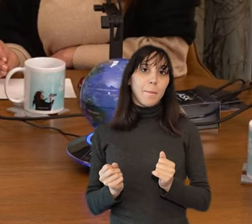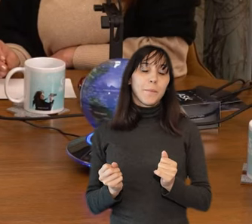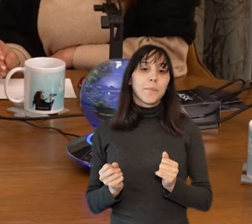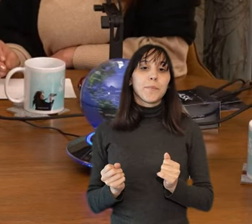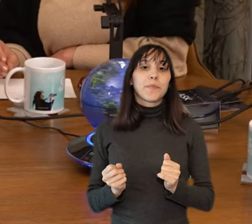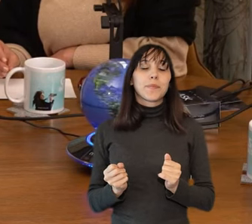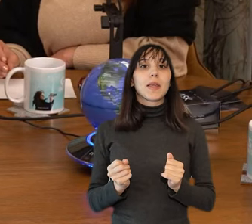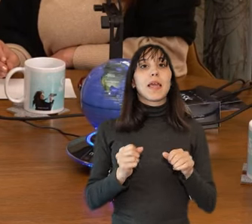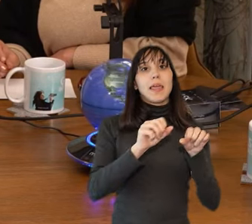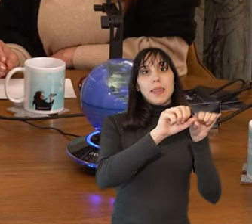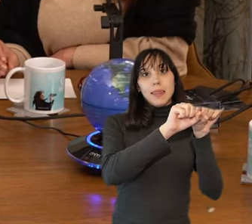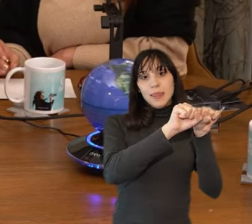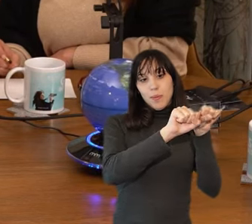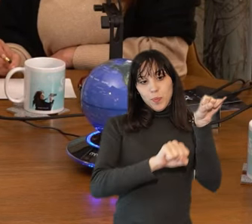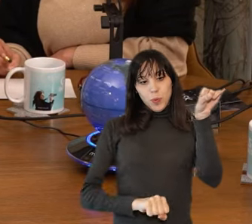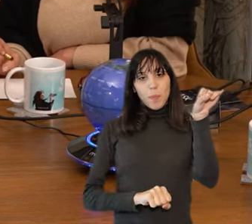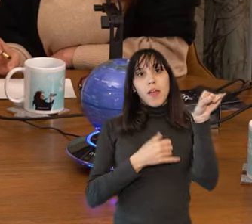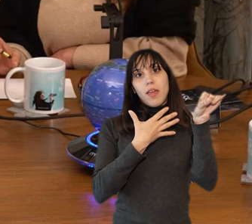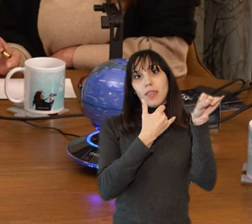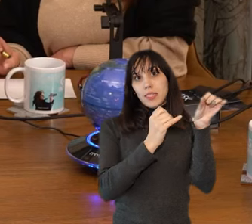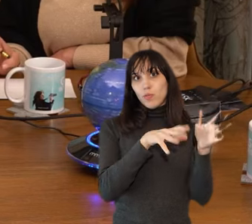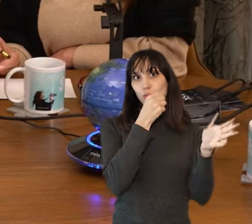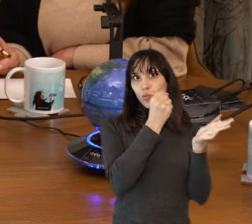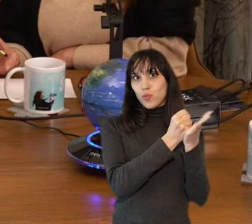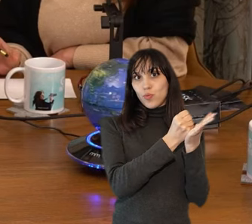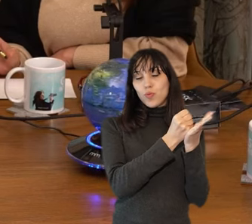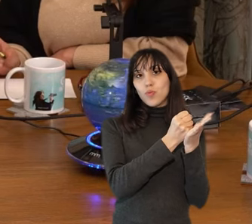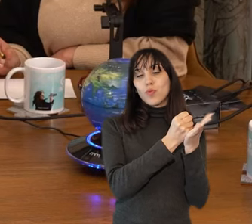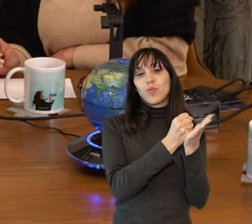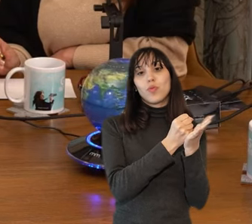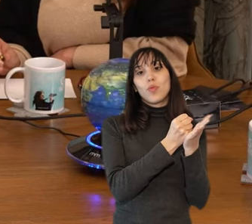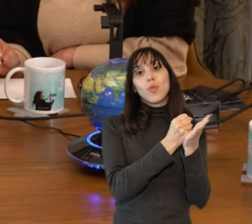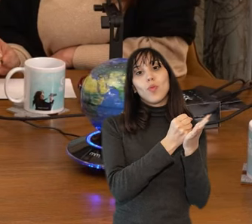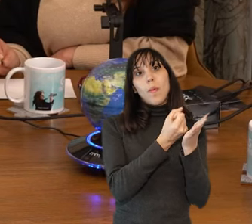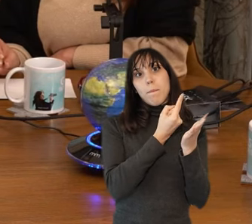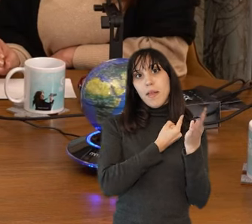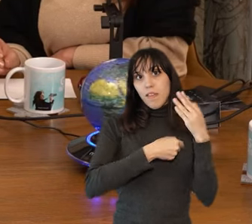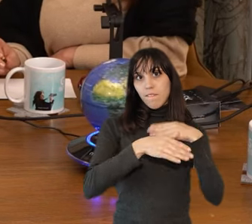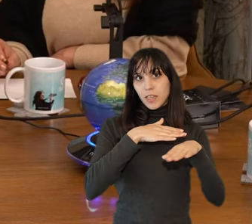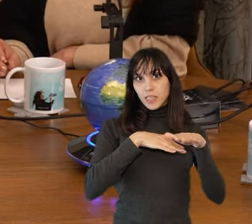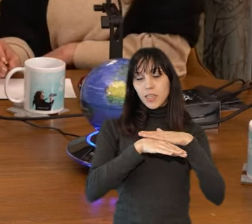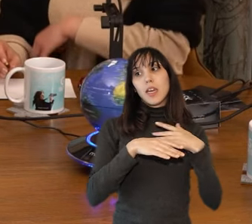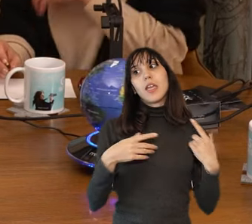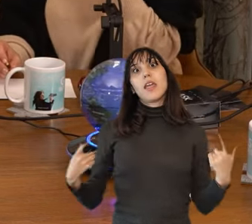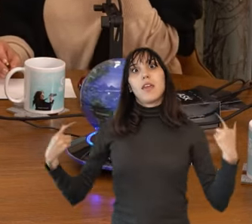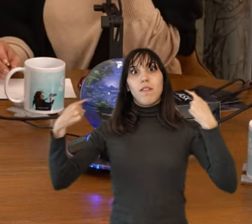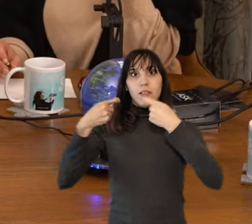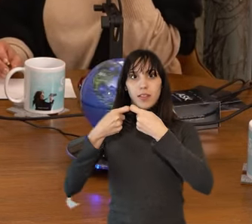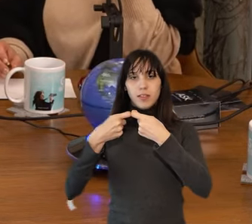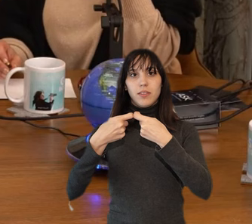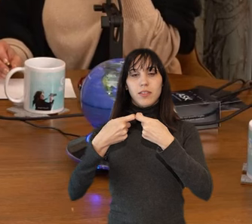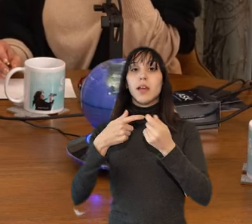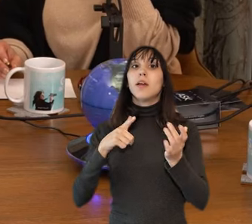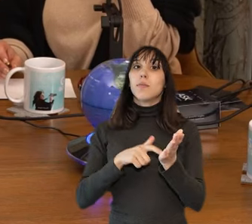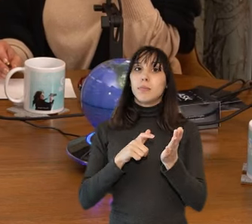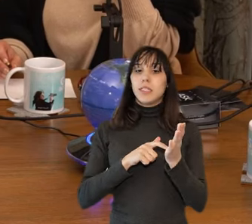partir do do diploma do 12º que entretanto têm que fazer a equivalência n é preciso de